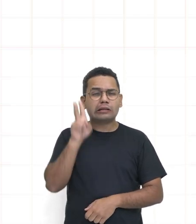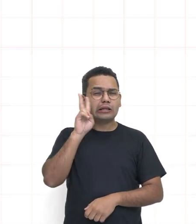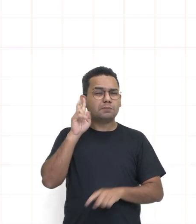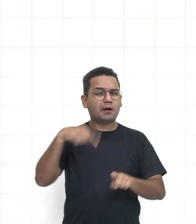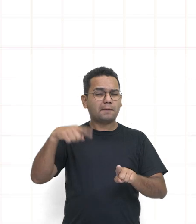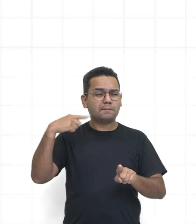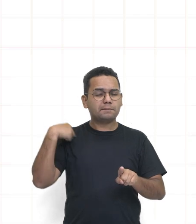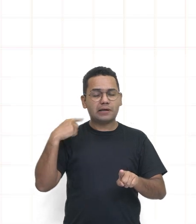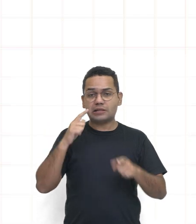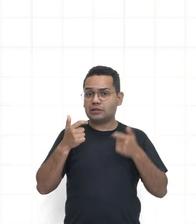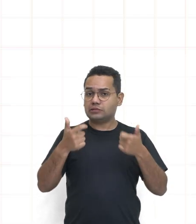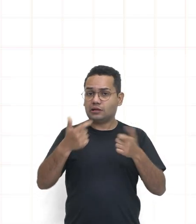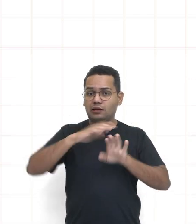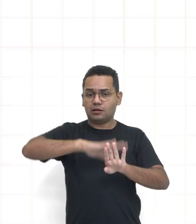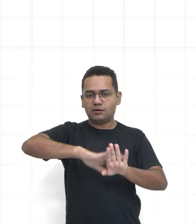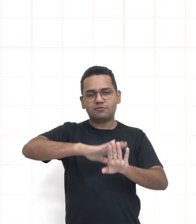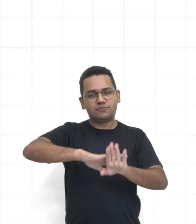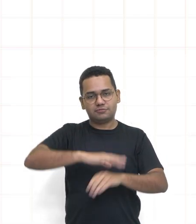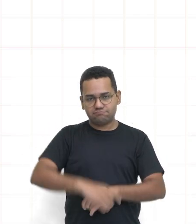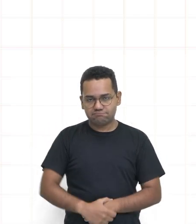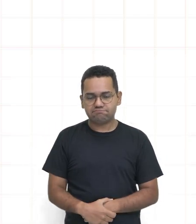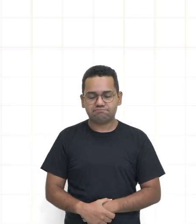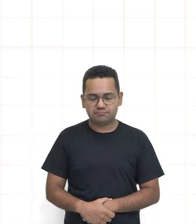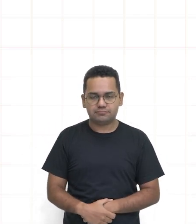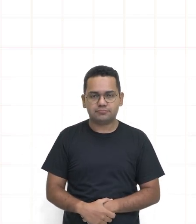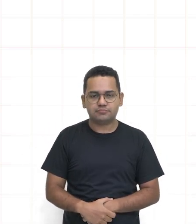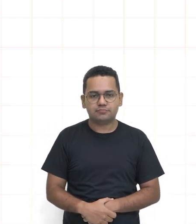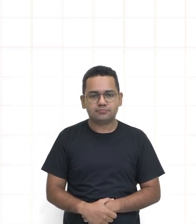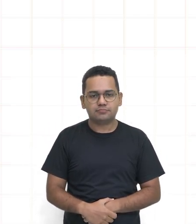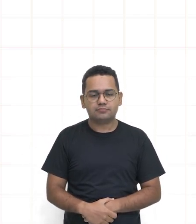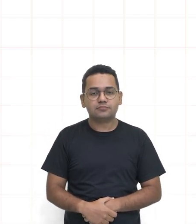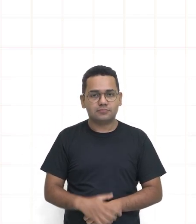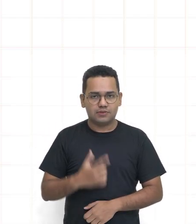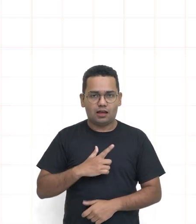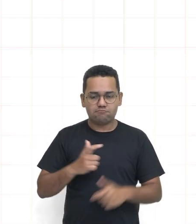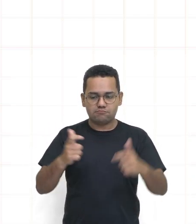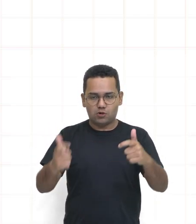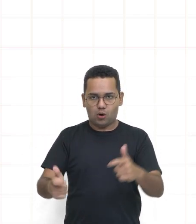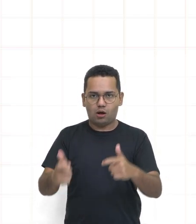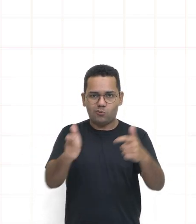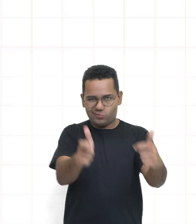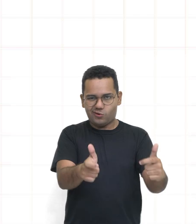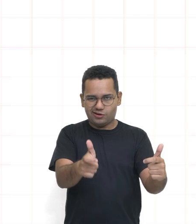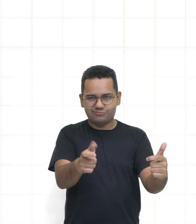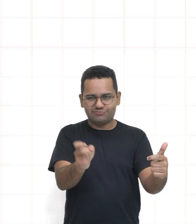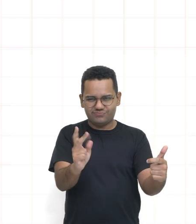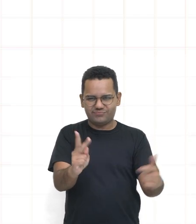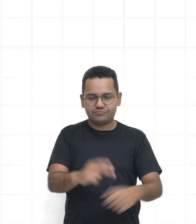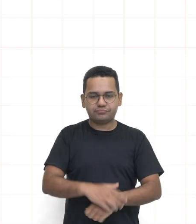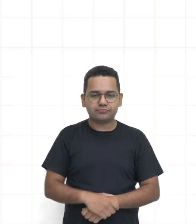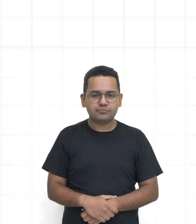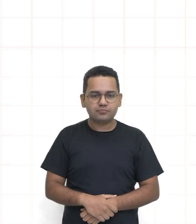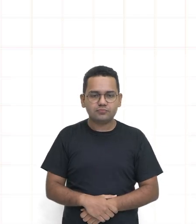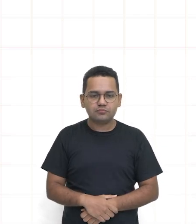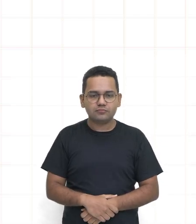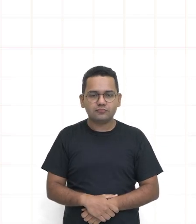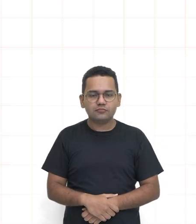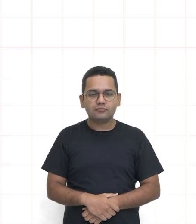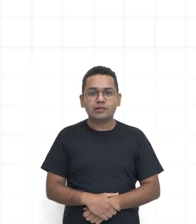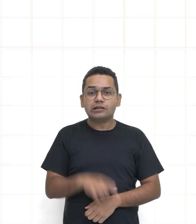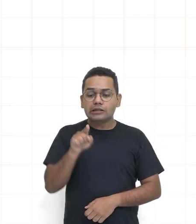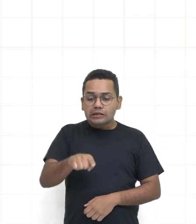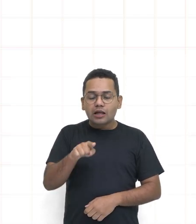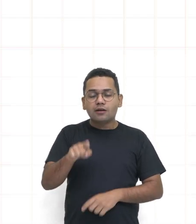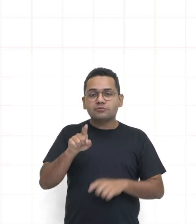Guerra Fria. Então, nós temos aí o estabelecimento das duas Coreias e, no caso ali, mais uma confirmação do que foi a